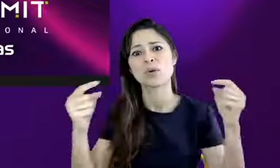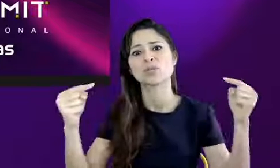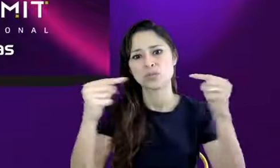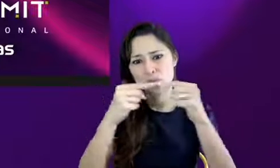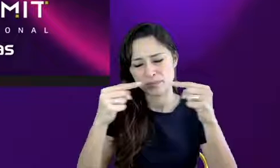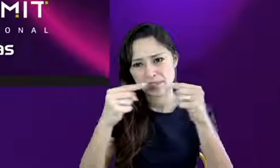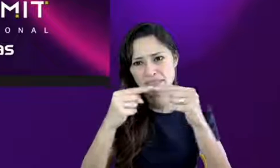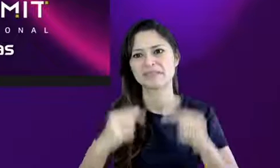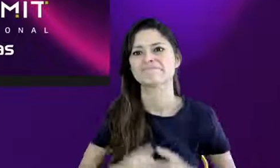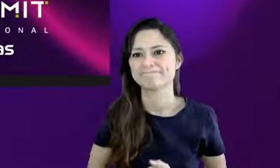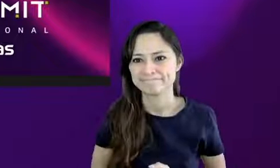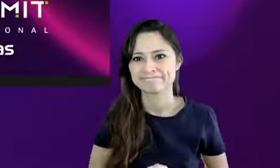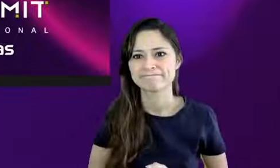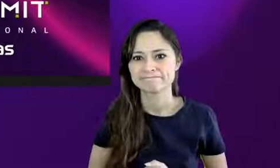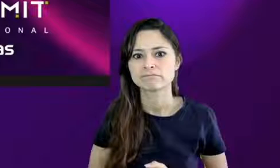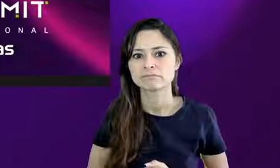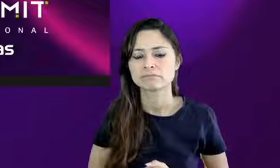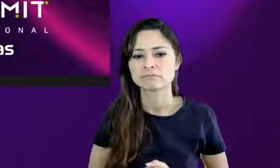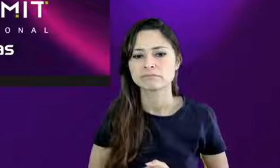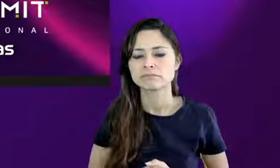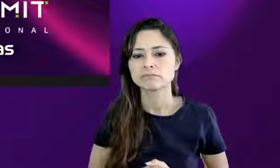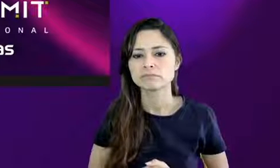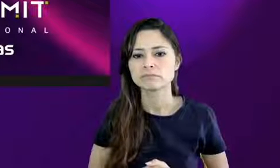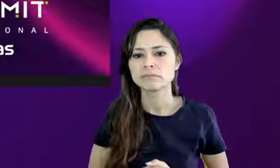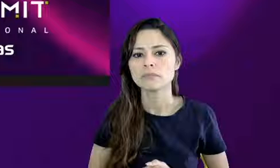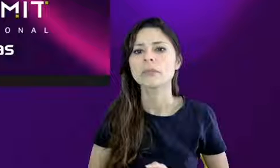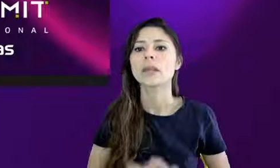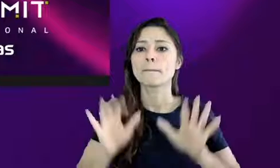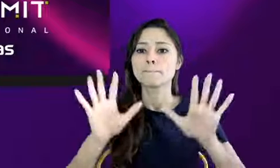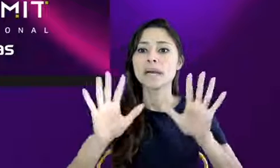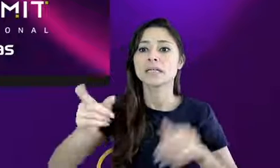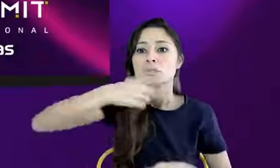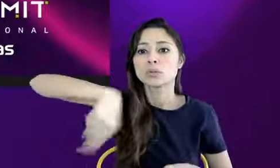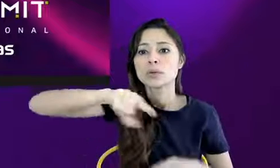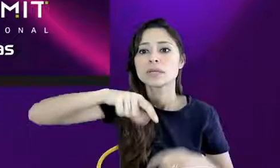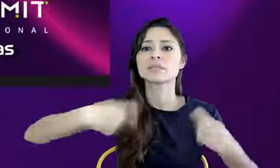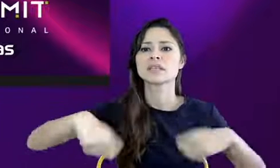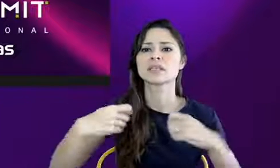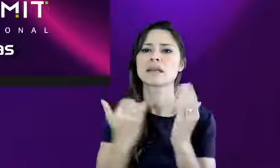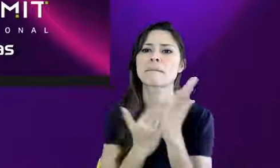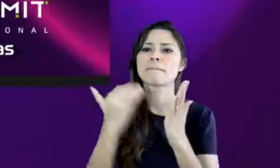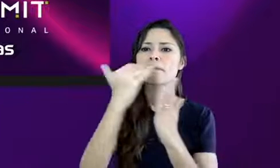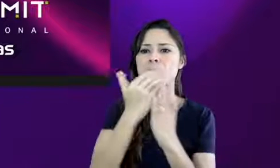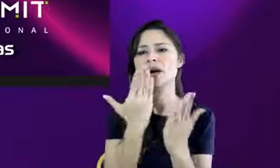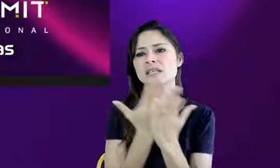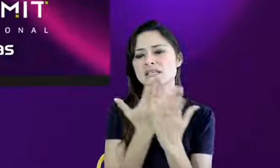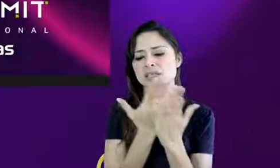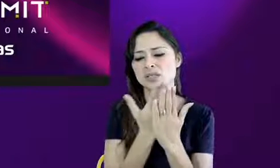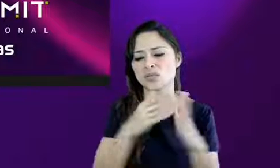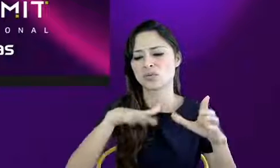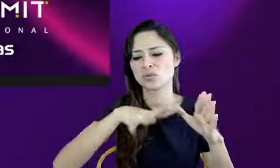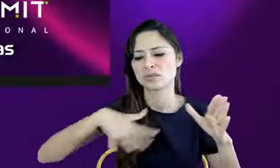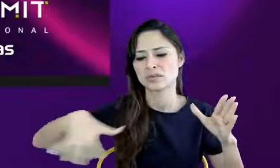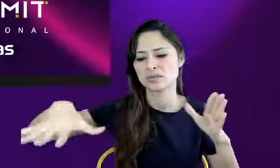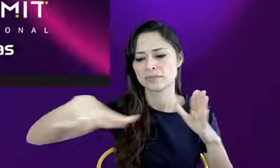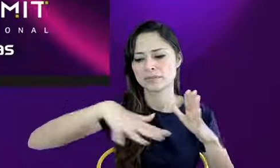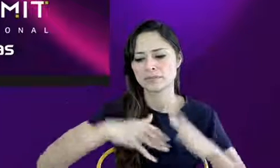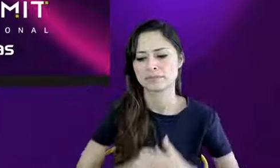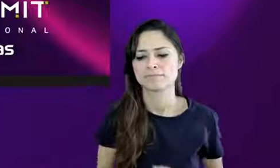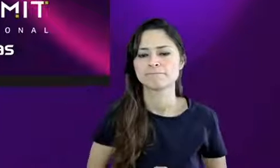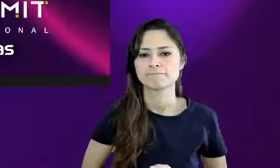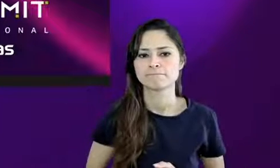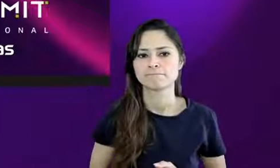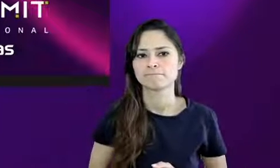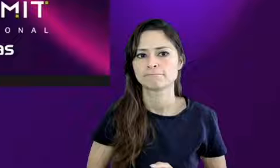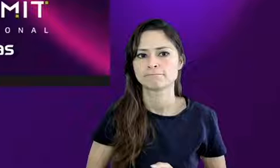ação aparentemente boa nesses casos, mas nós precisamos de estudos mais amplos para que a gente possa ter uma demonstração melhor. O